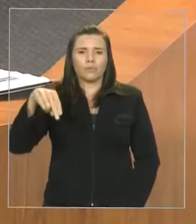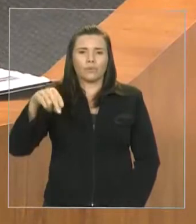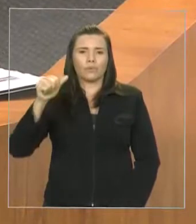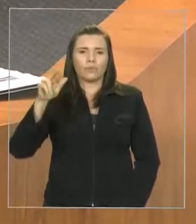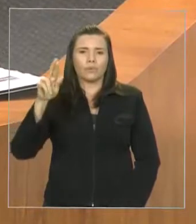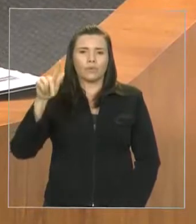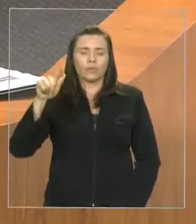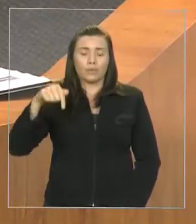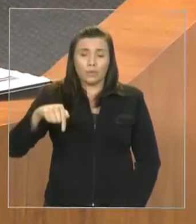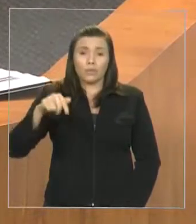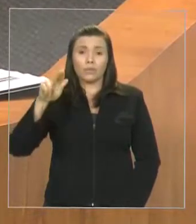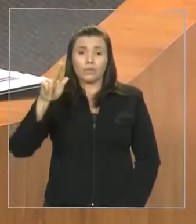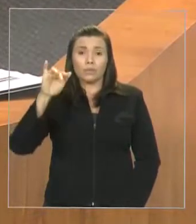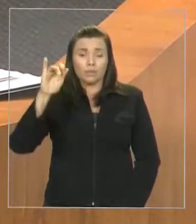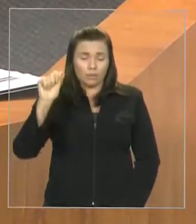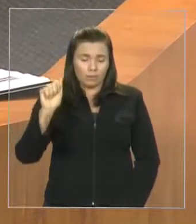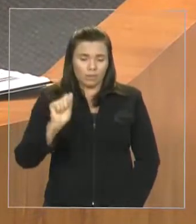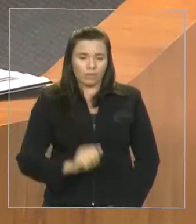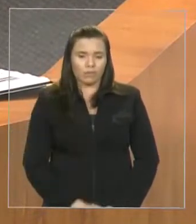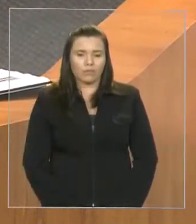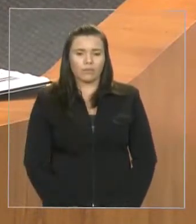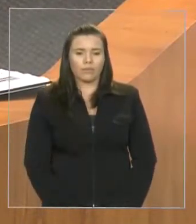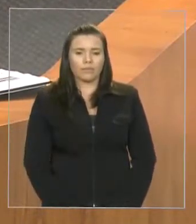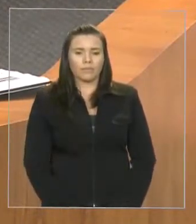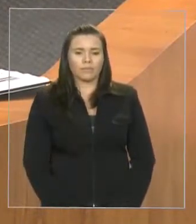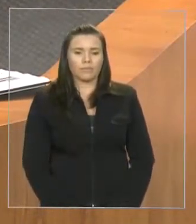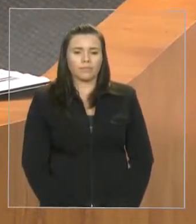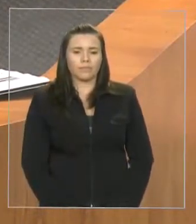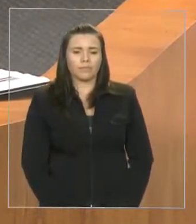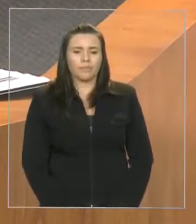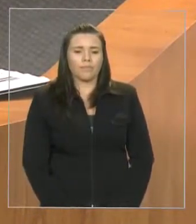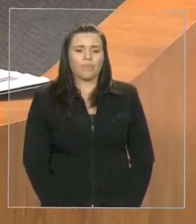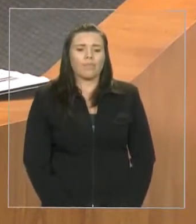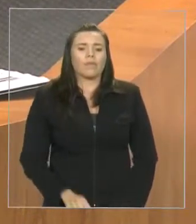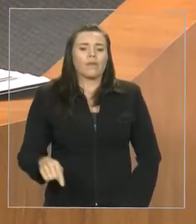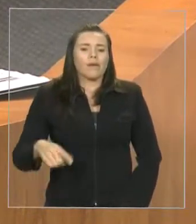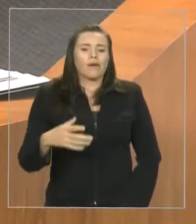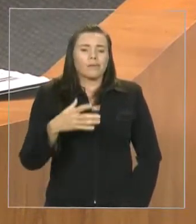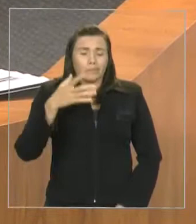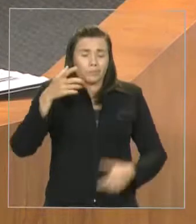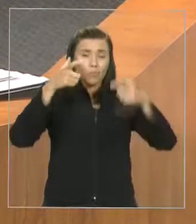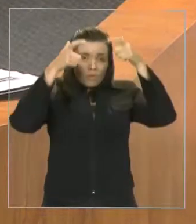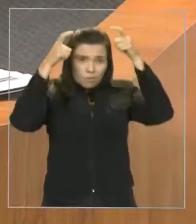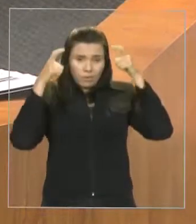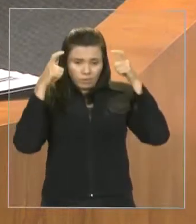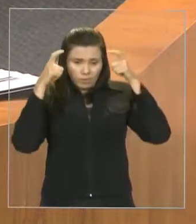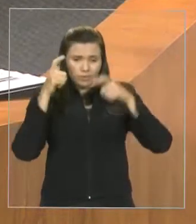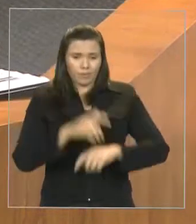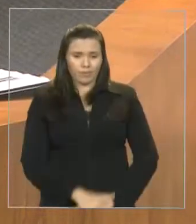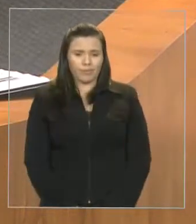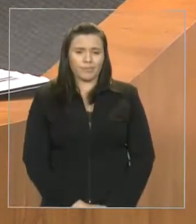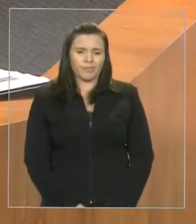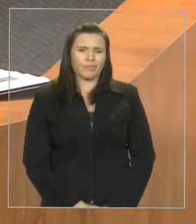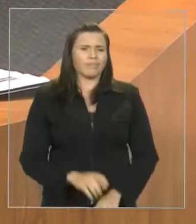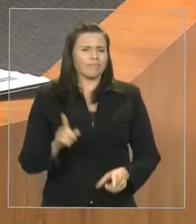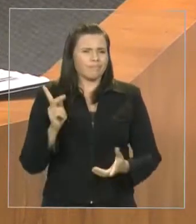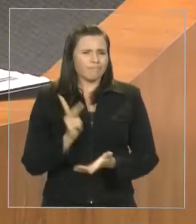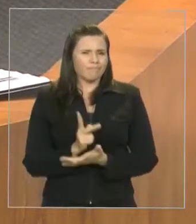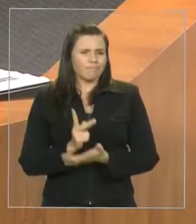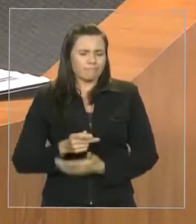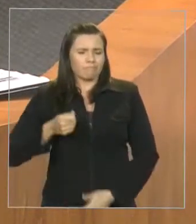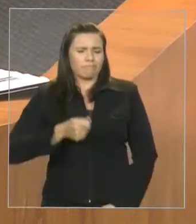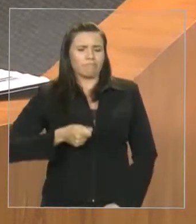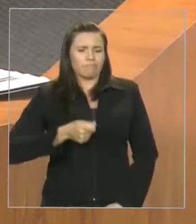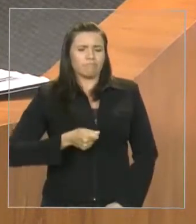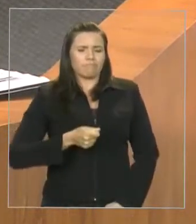temiam, a que, acesa no alto, guardava a redondeza como um farol que não se apaga, em proveito